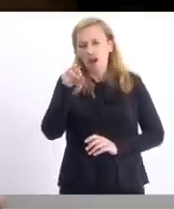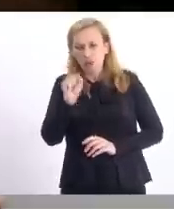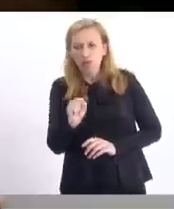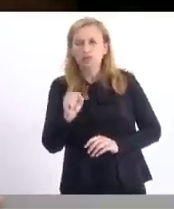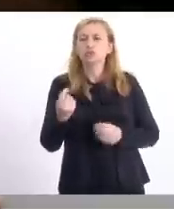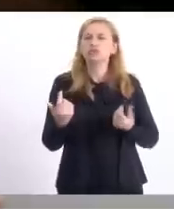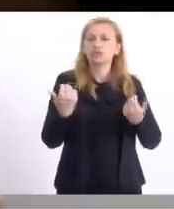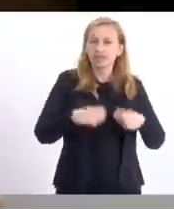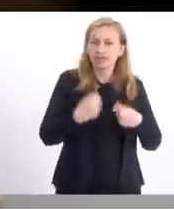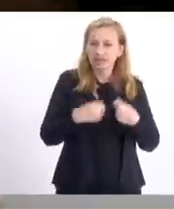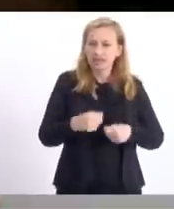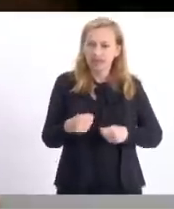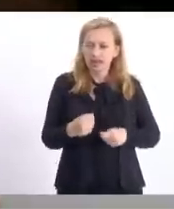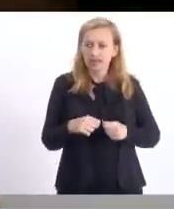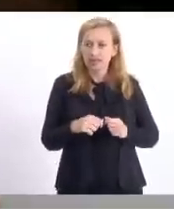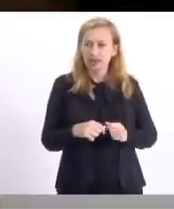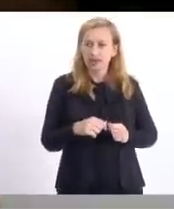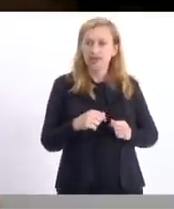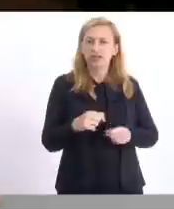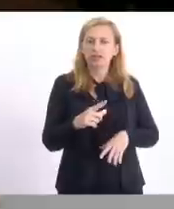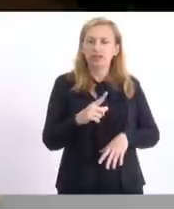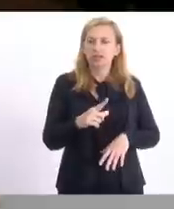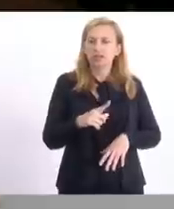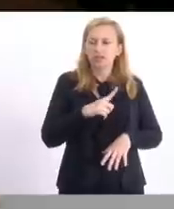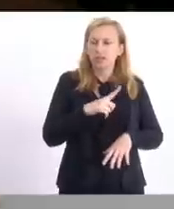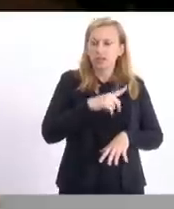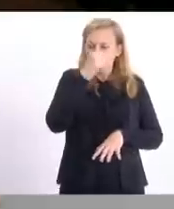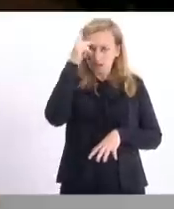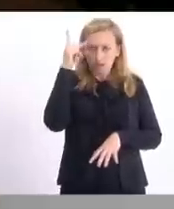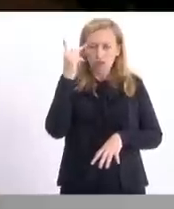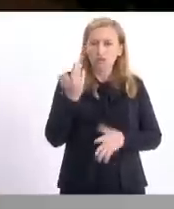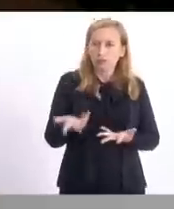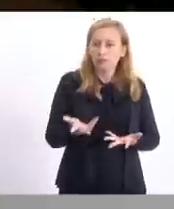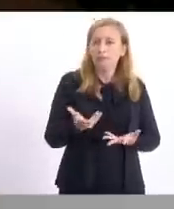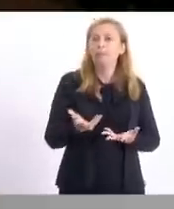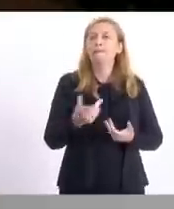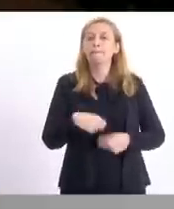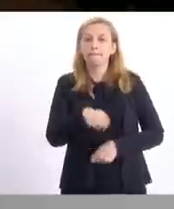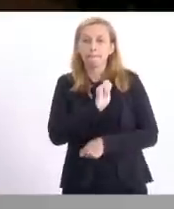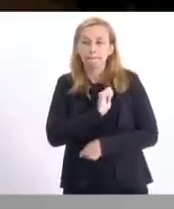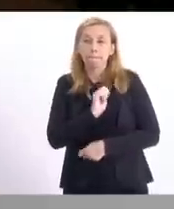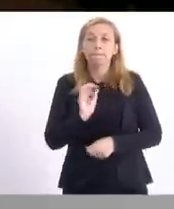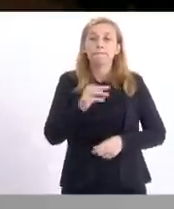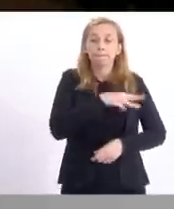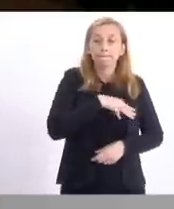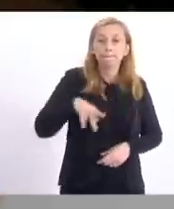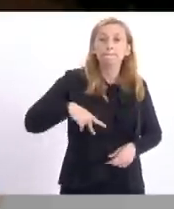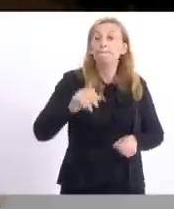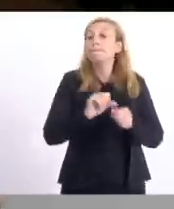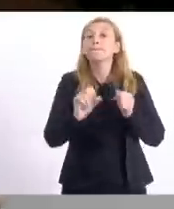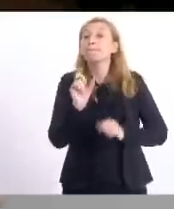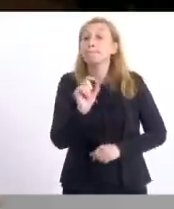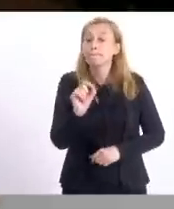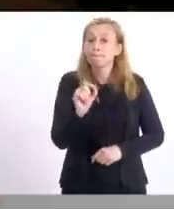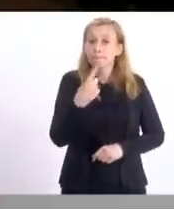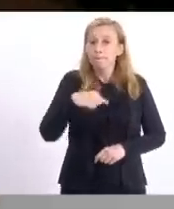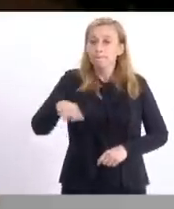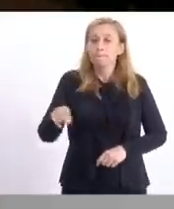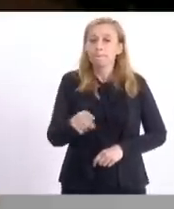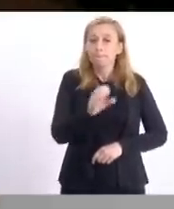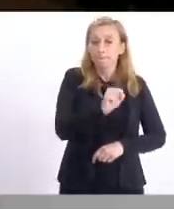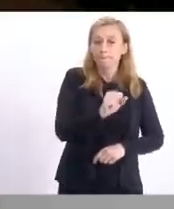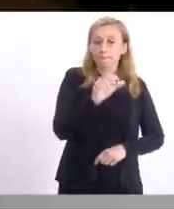uma anotação do regime de recuperação fiscal. E o que fez o Ministério Público foi ao